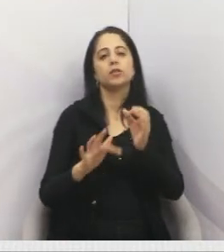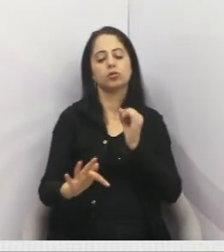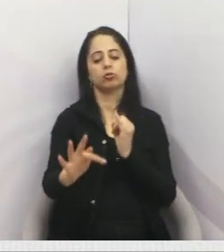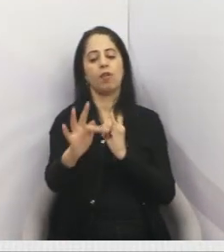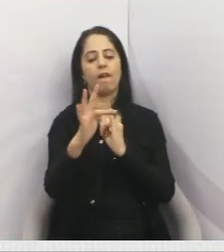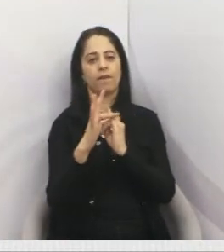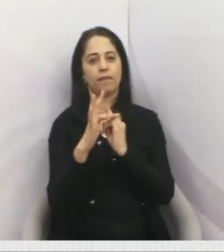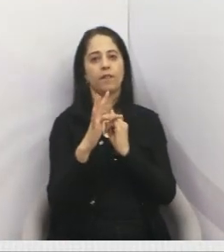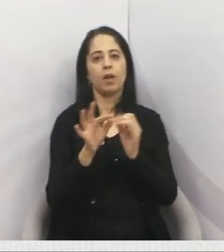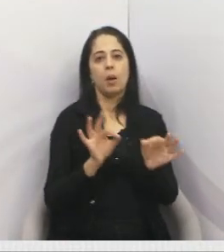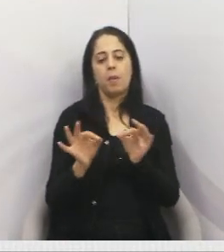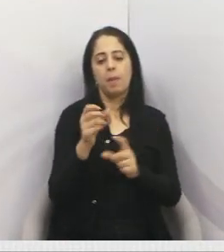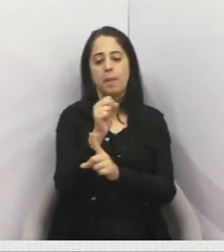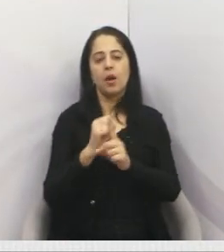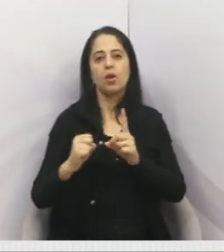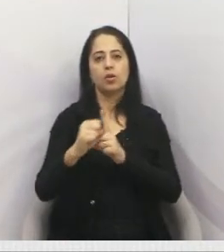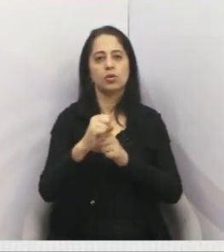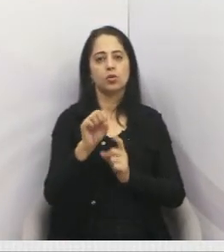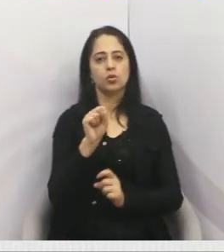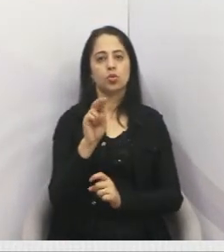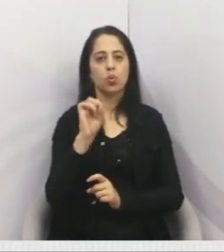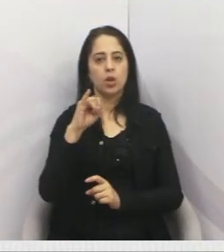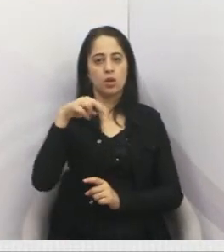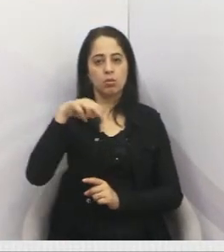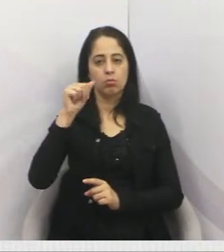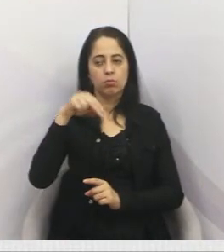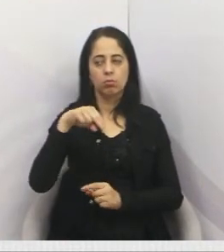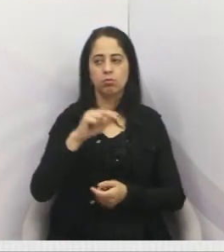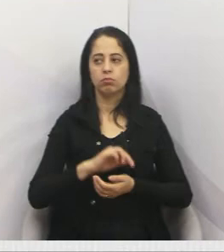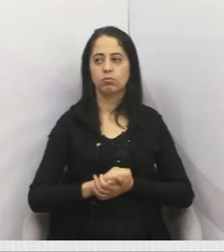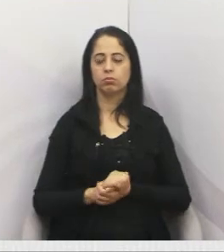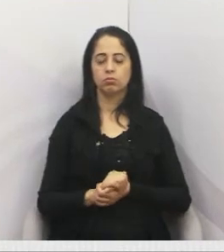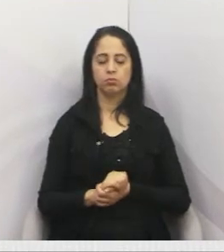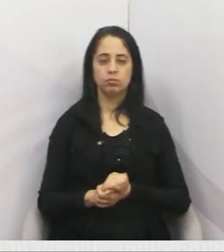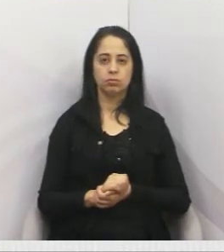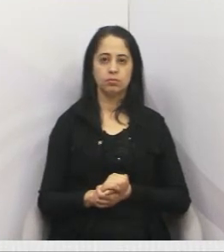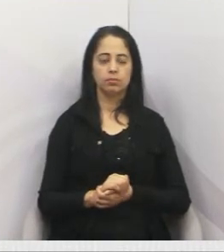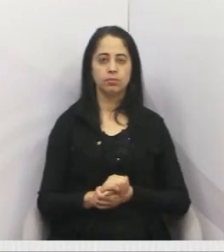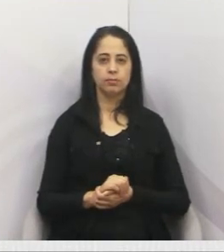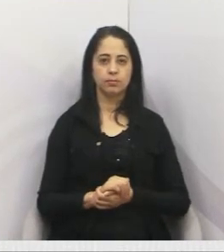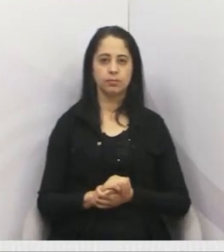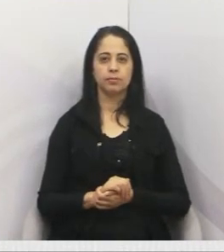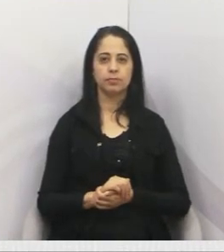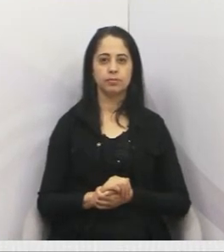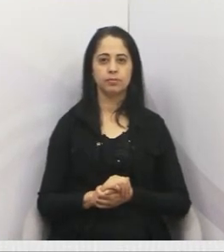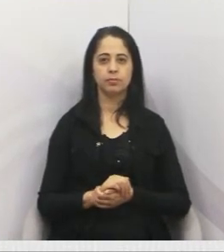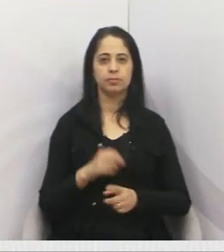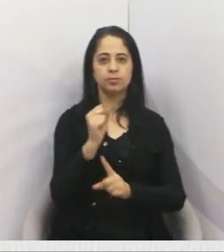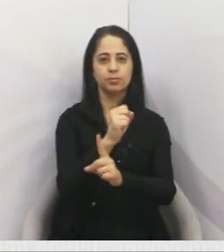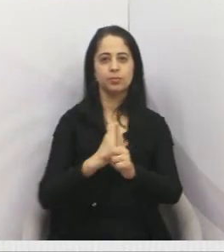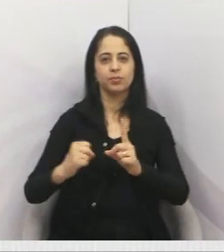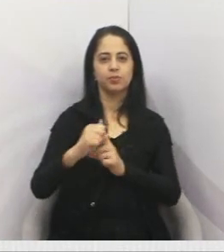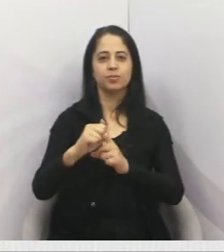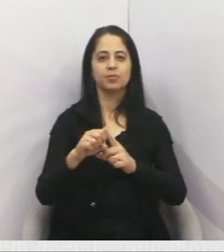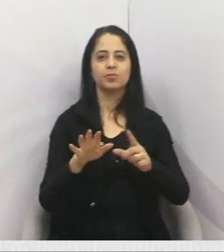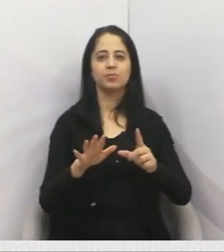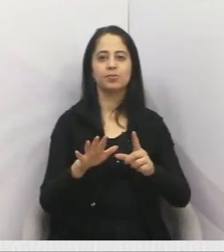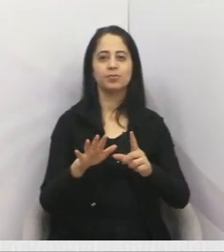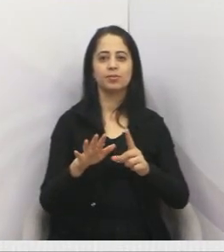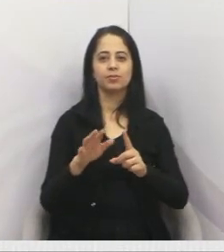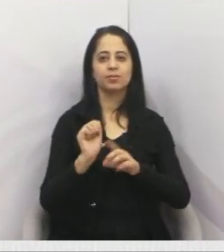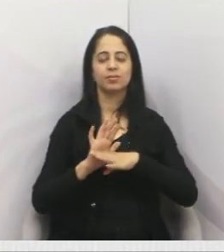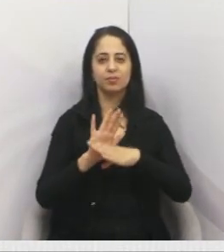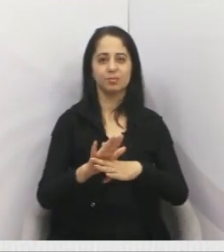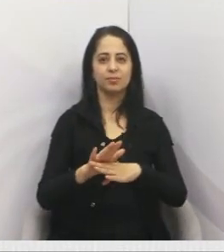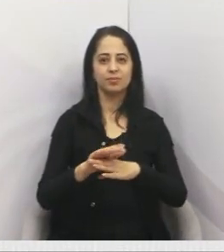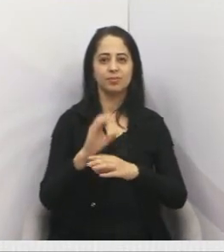Federal e Organização da Sociedade Civil, Suinã. Movimentos populares, Associação dos Moradores do